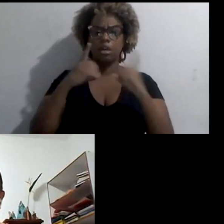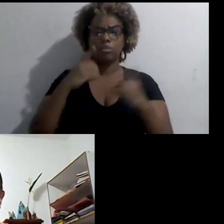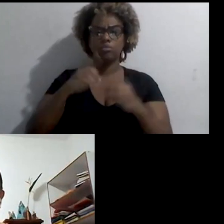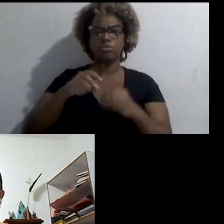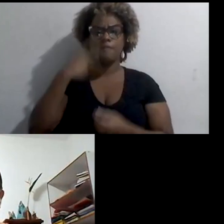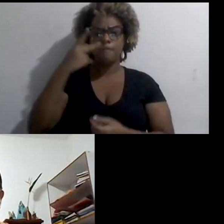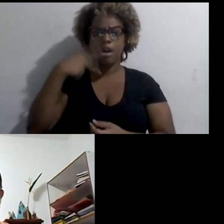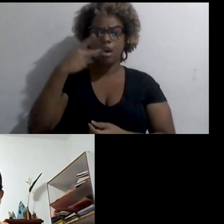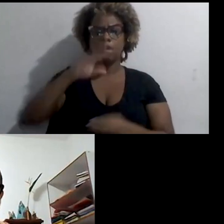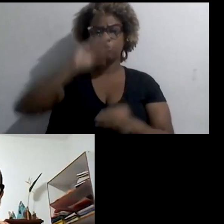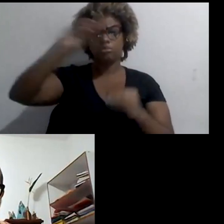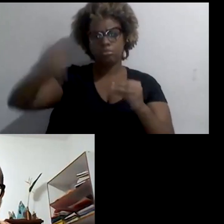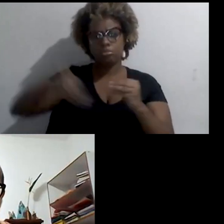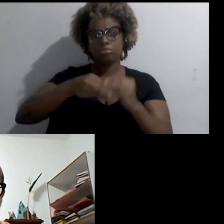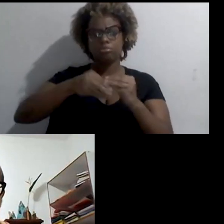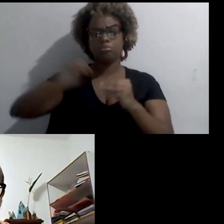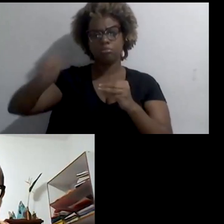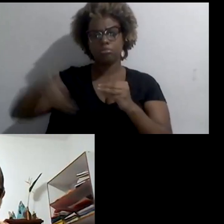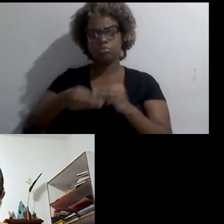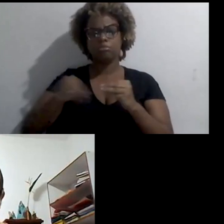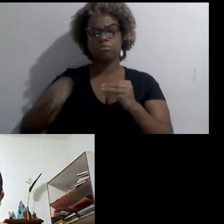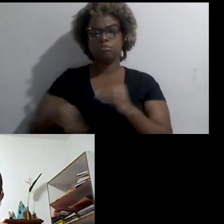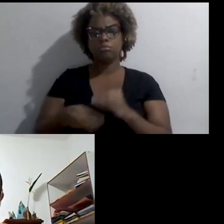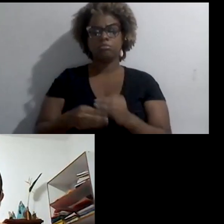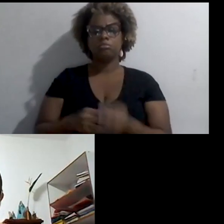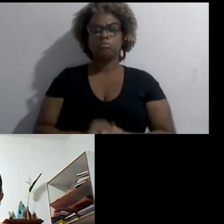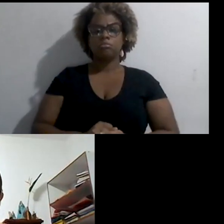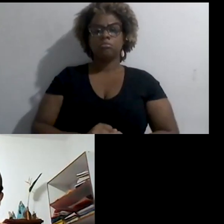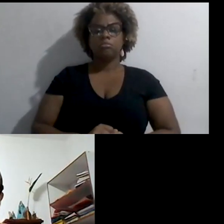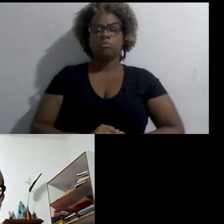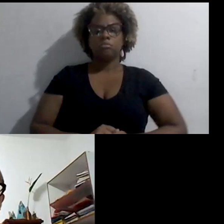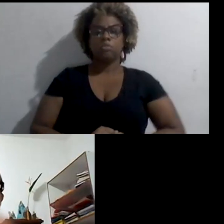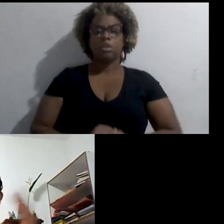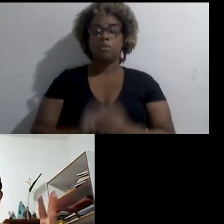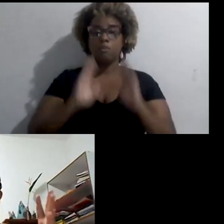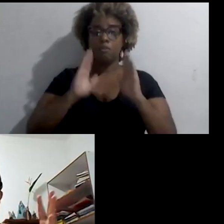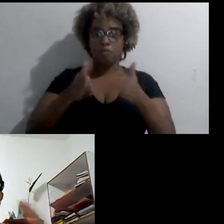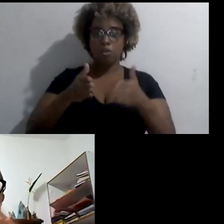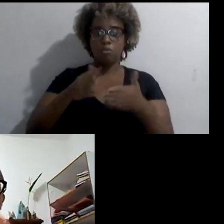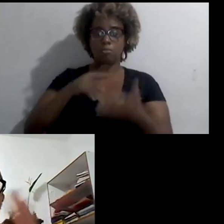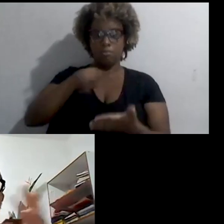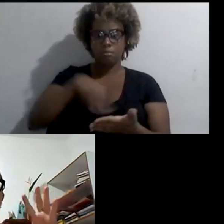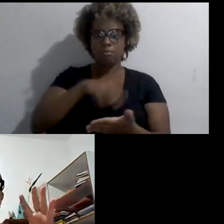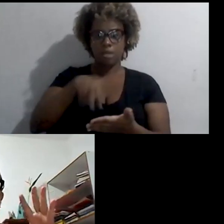Matias, pensando nessas ações estruturantes para a dança, né? E aí eu me vi, quando